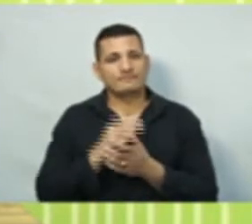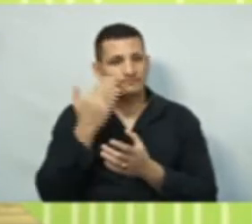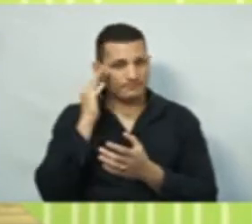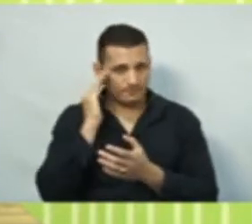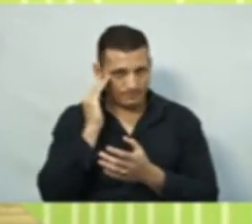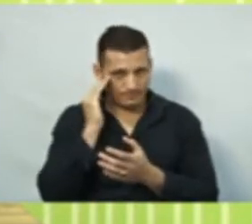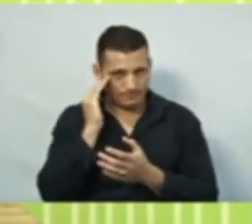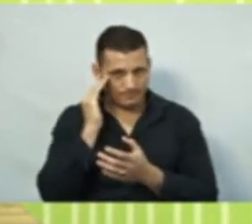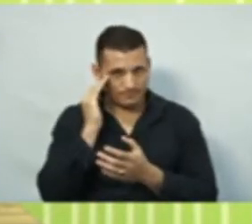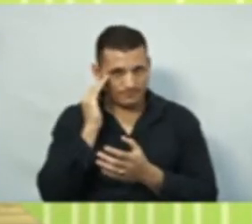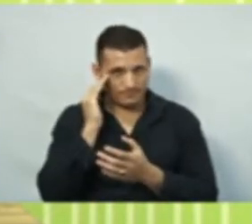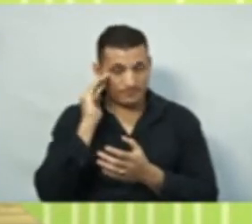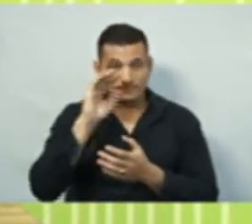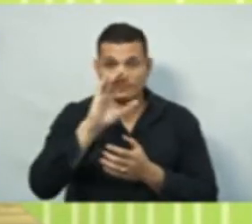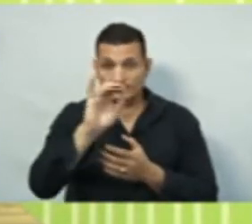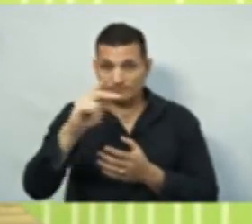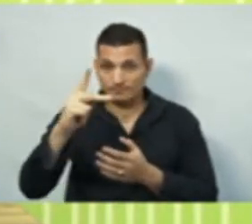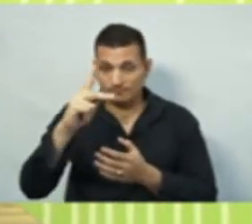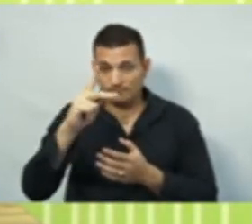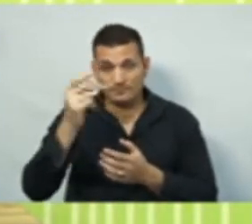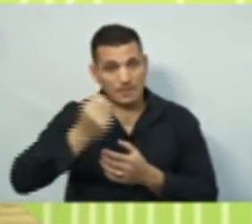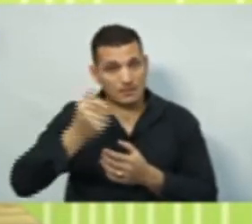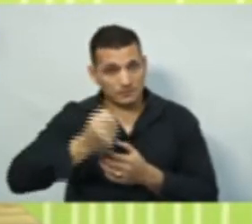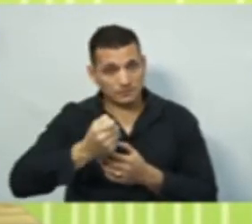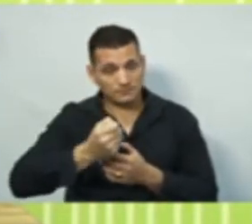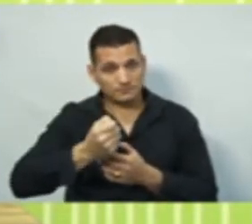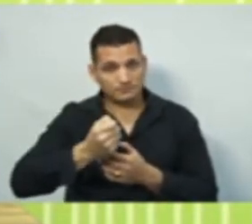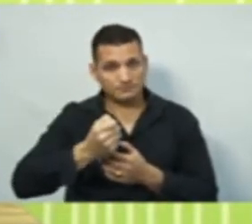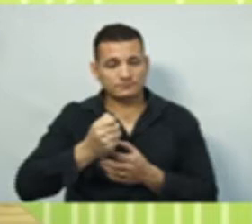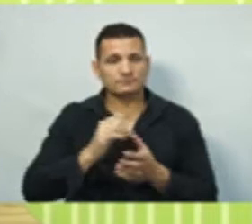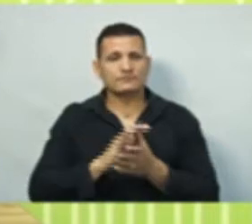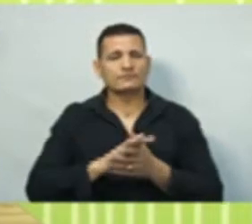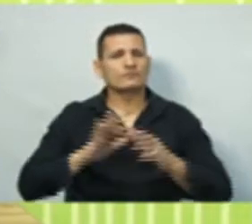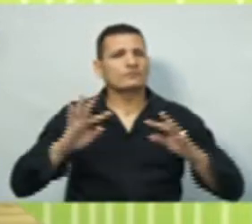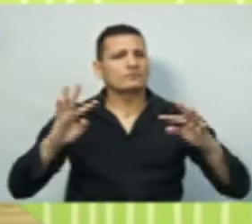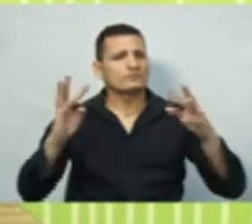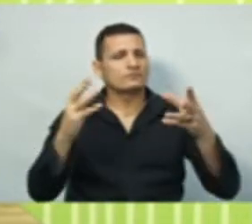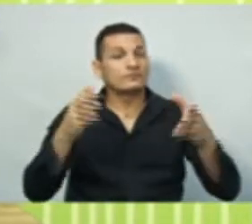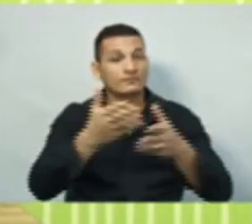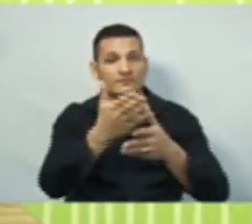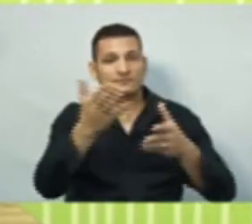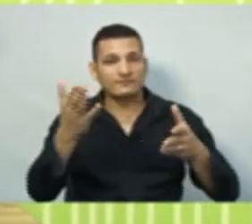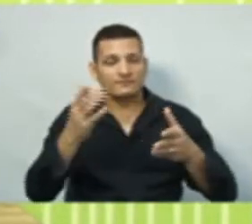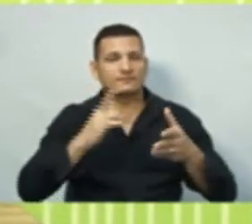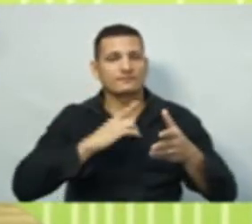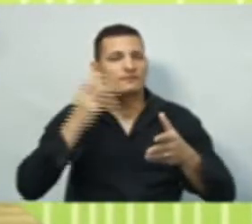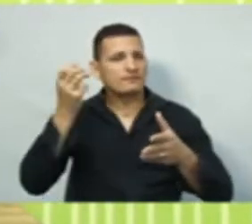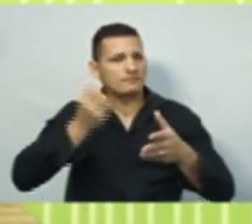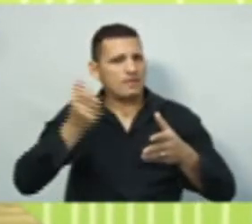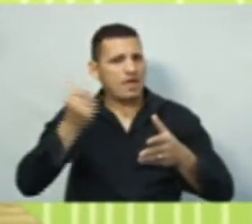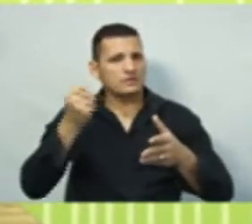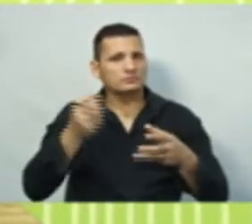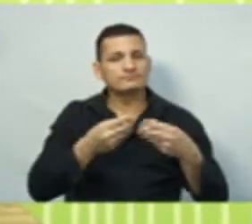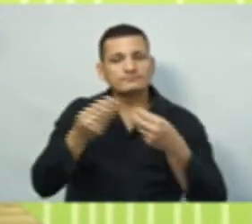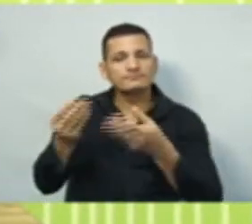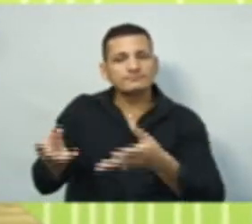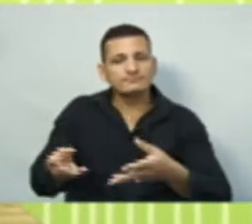Entenderam? Uma cooperativa de leite. Todos vocês entregam leite para aquela